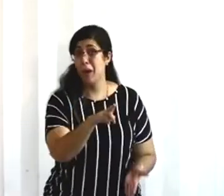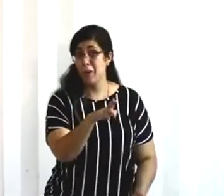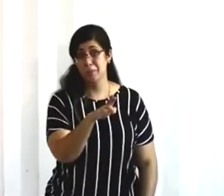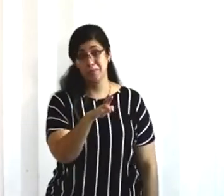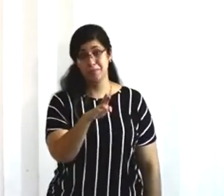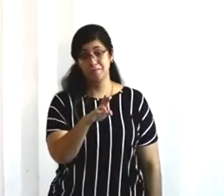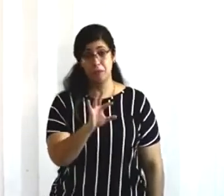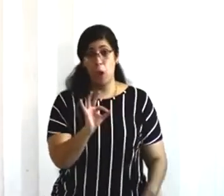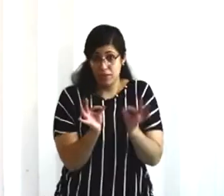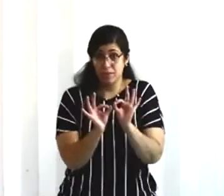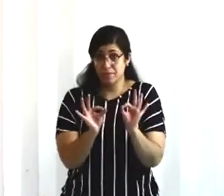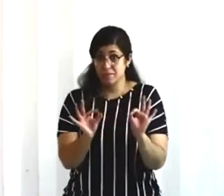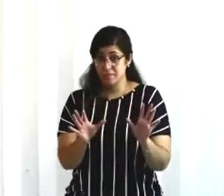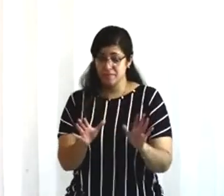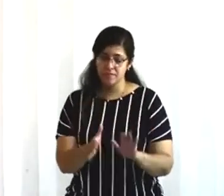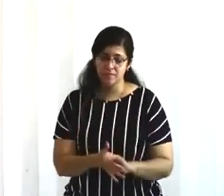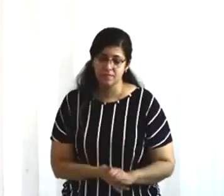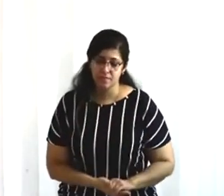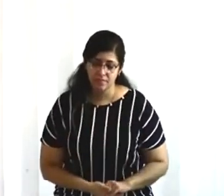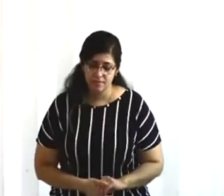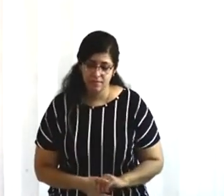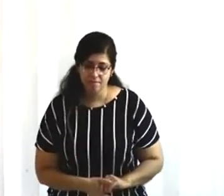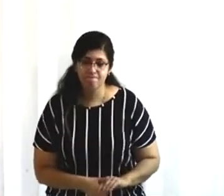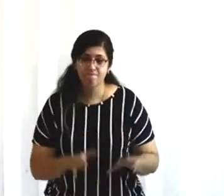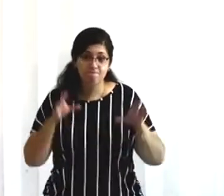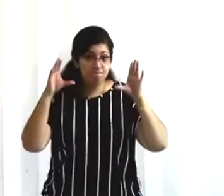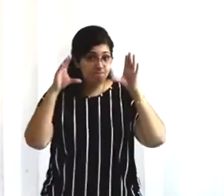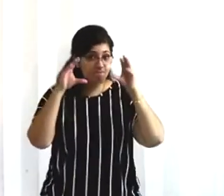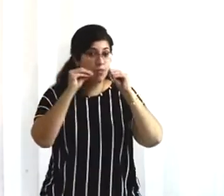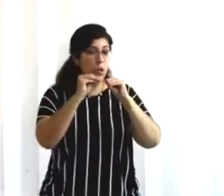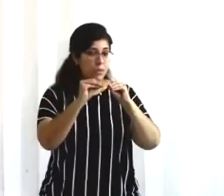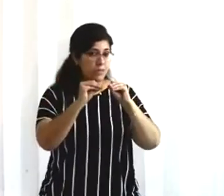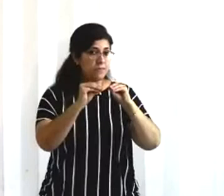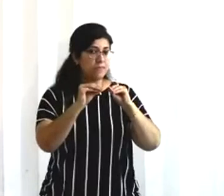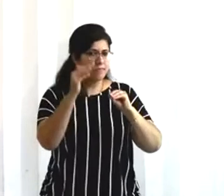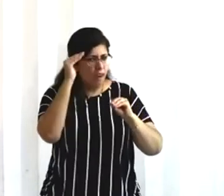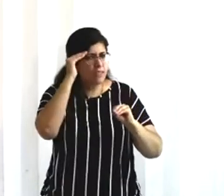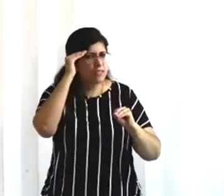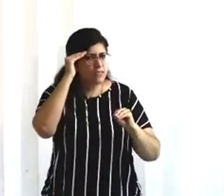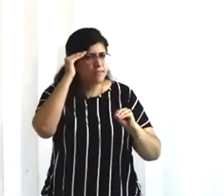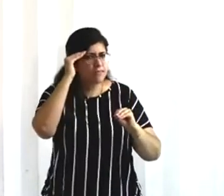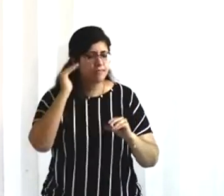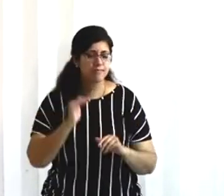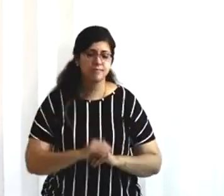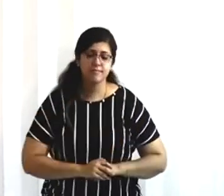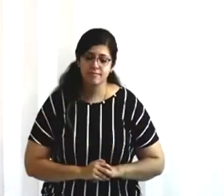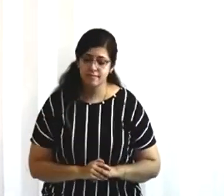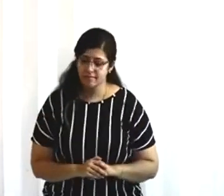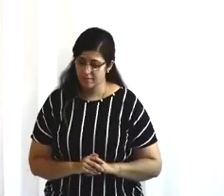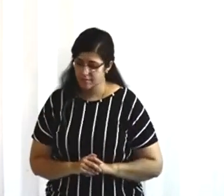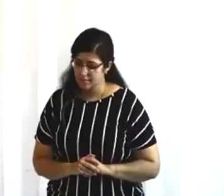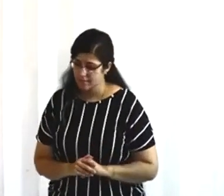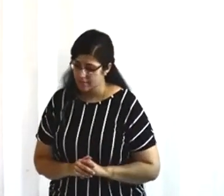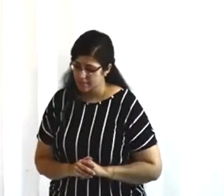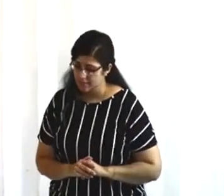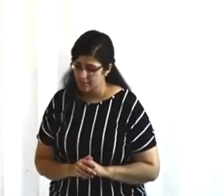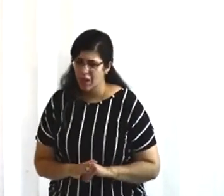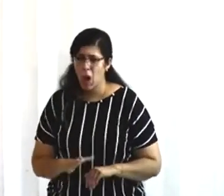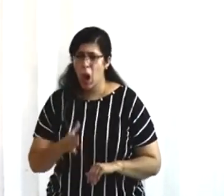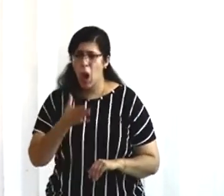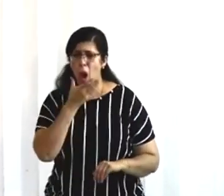e isso são trevas. A Escritura nos ensina que o homem por natureza é